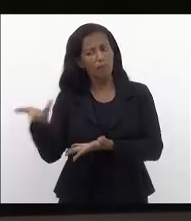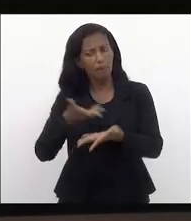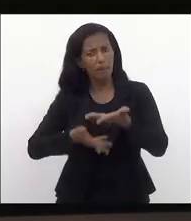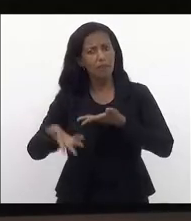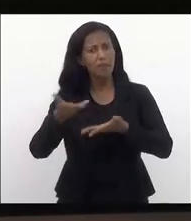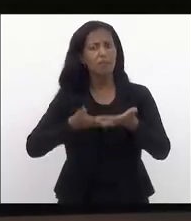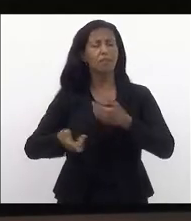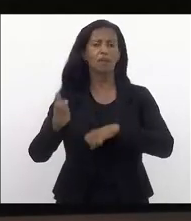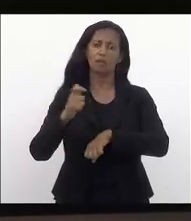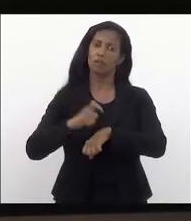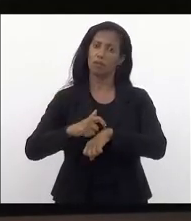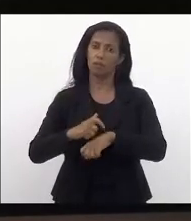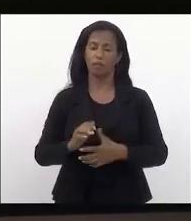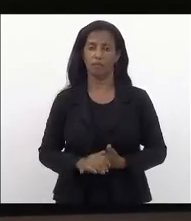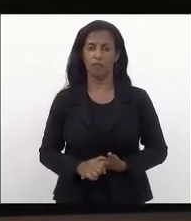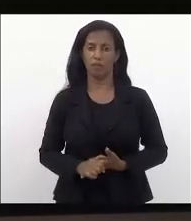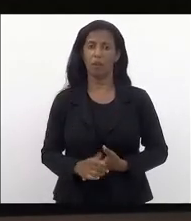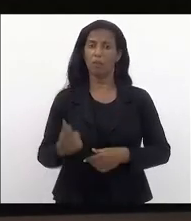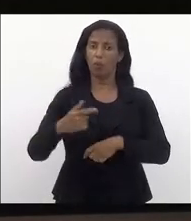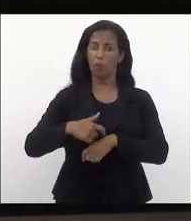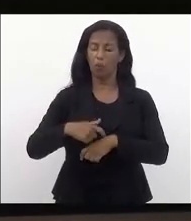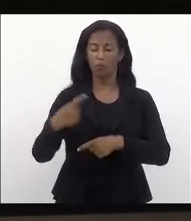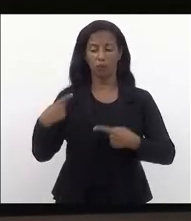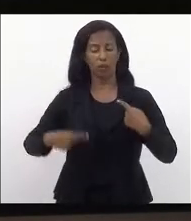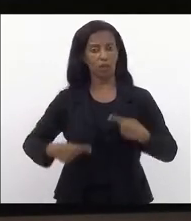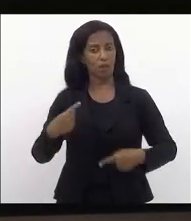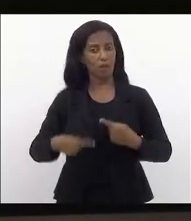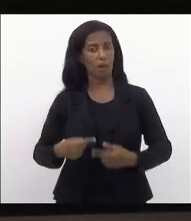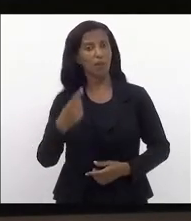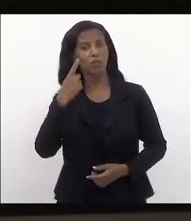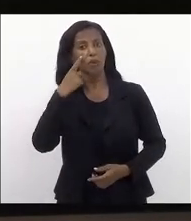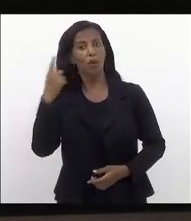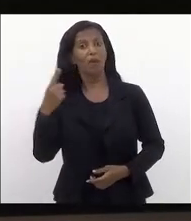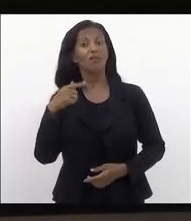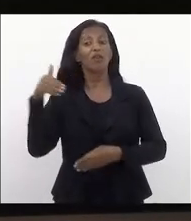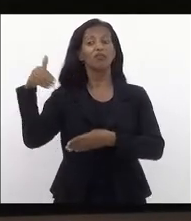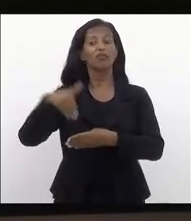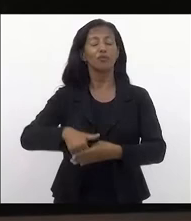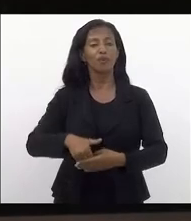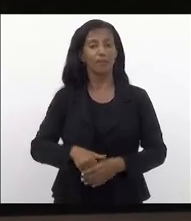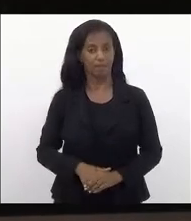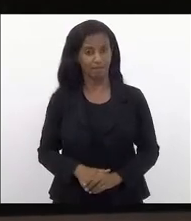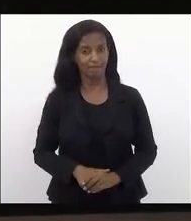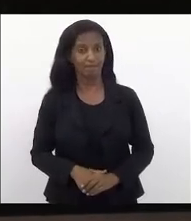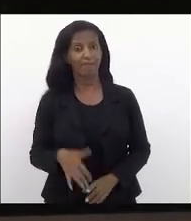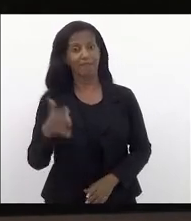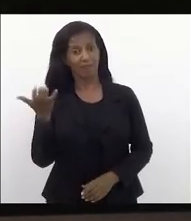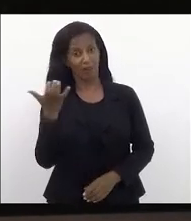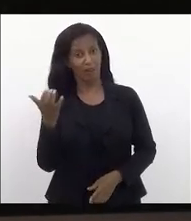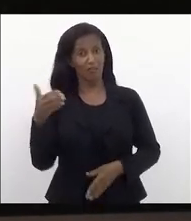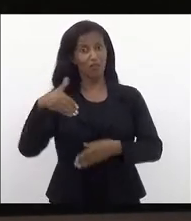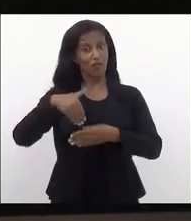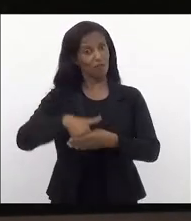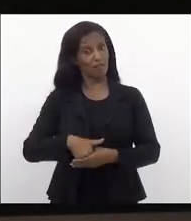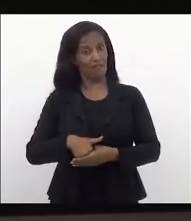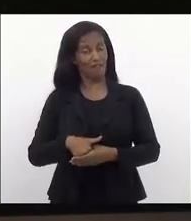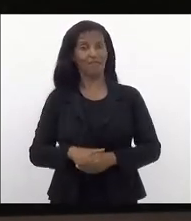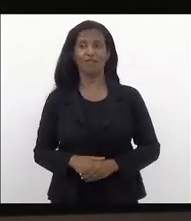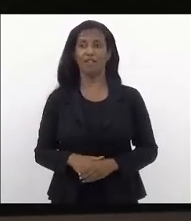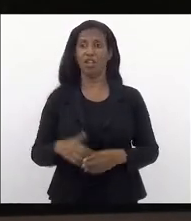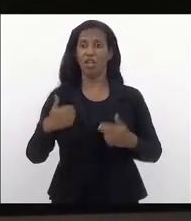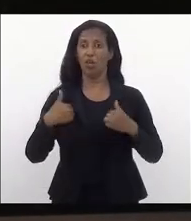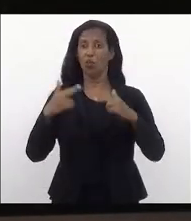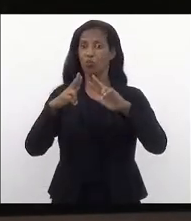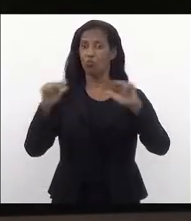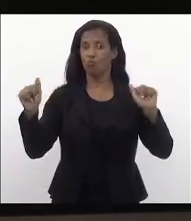desse momento que é um momento de debate mas eu quero ver na hora de votar na hora de votar que eu quero ver a posição de cada um eu nunca